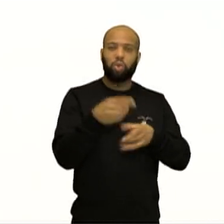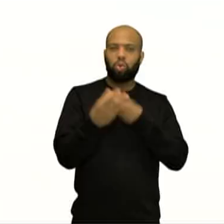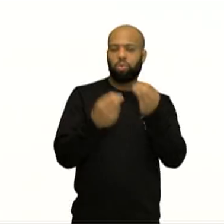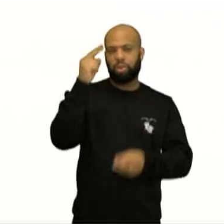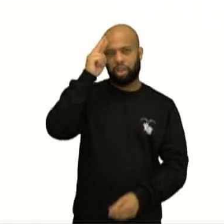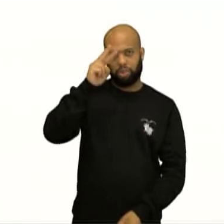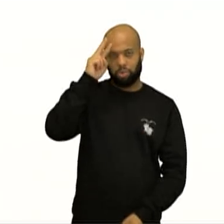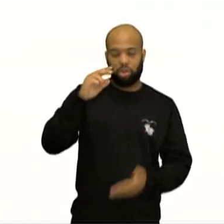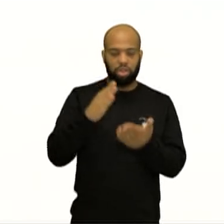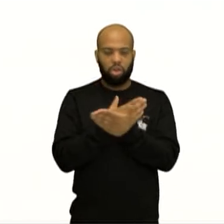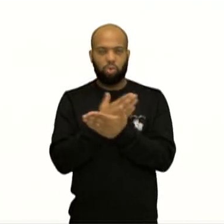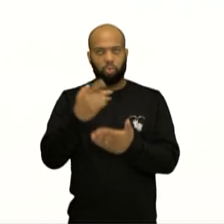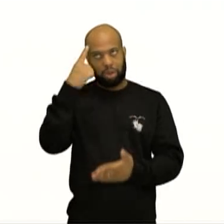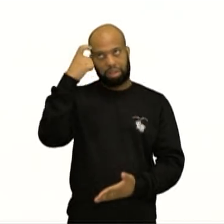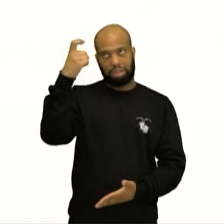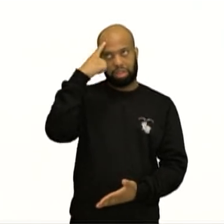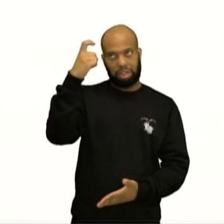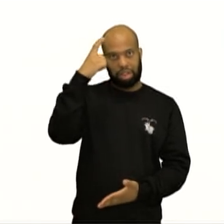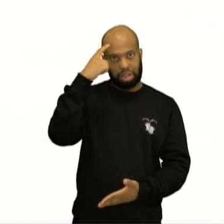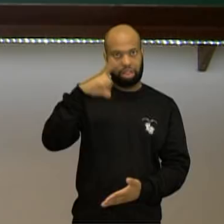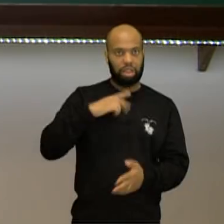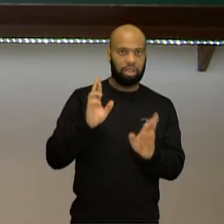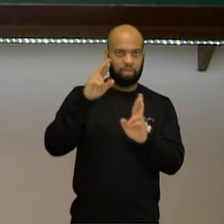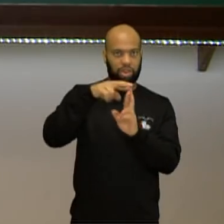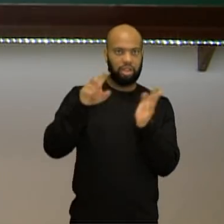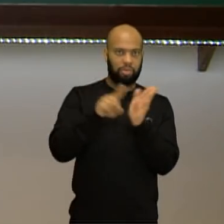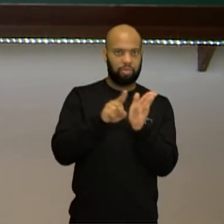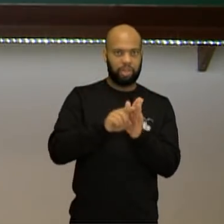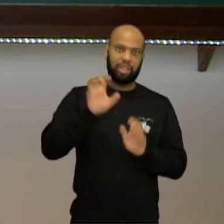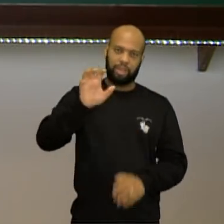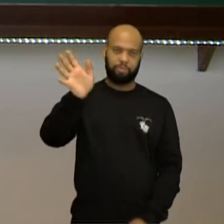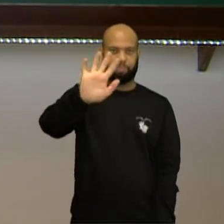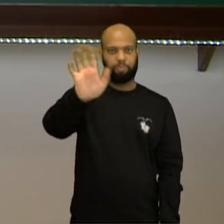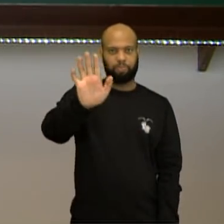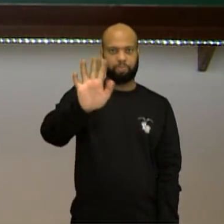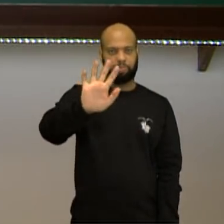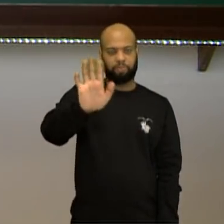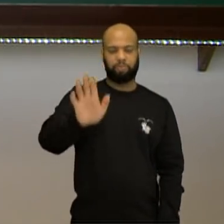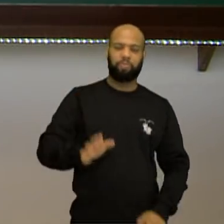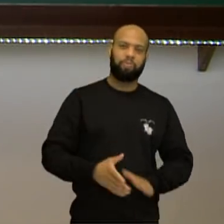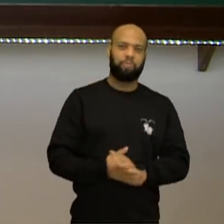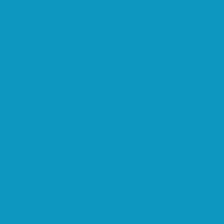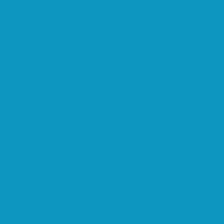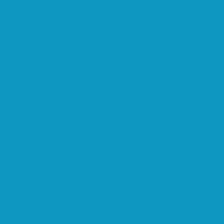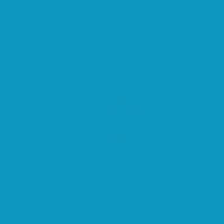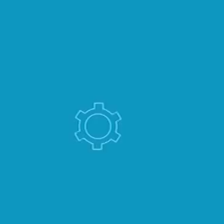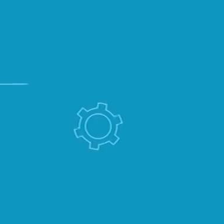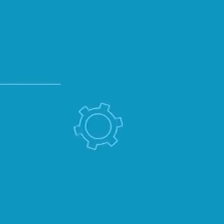ideias que remetem à subtração. E é isso aí. Até mais!